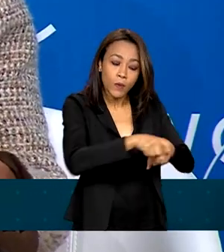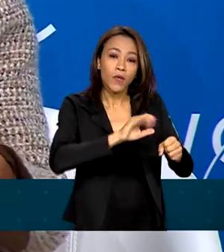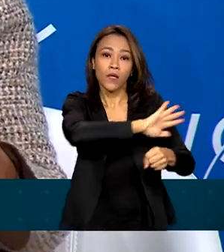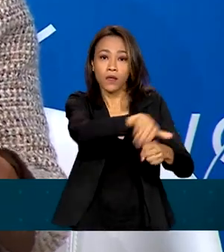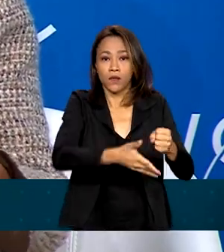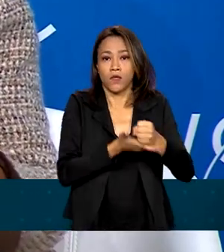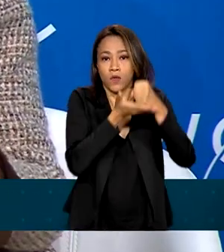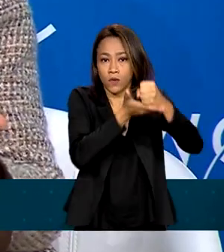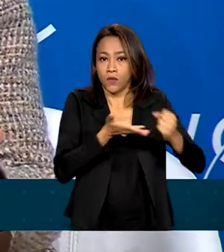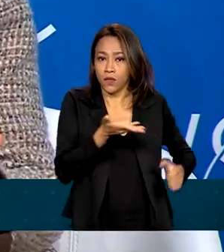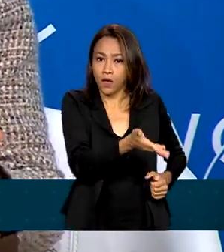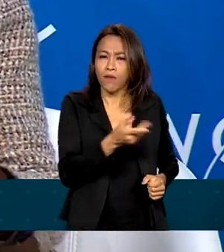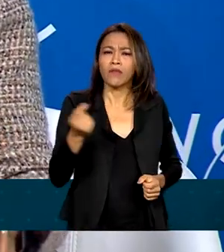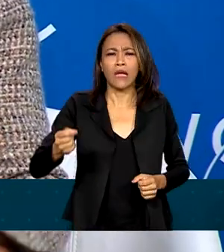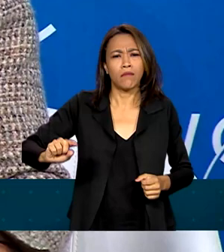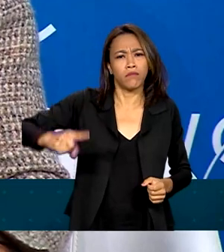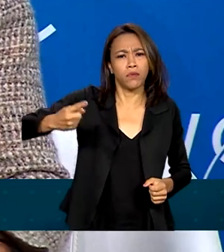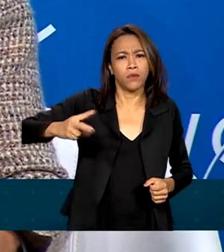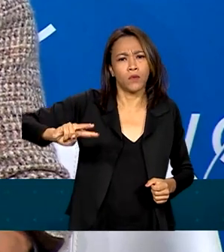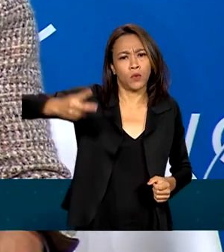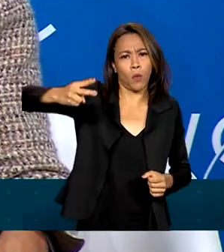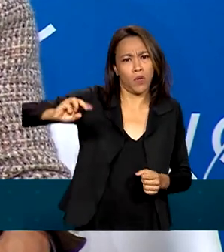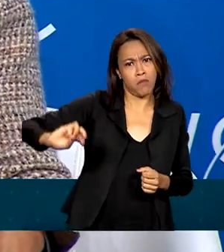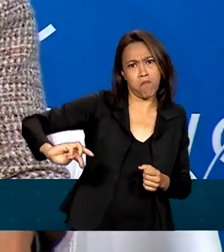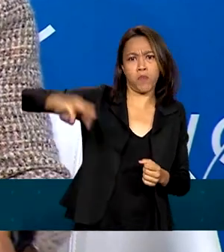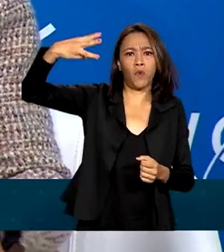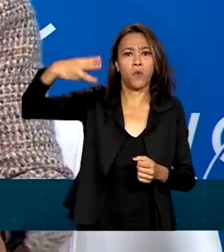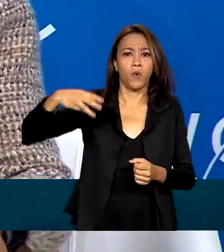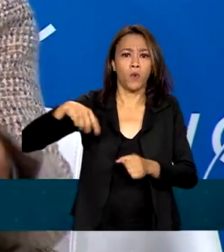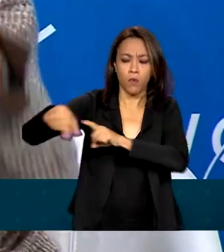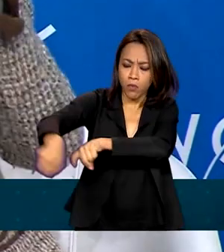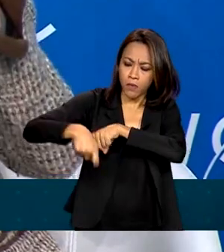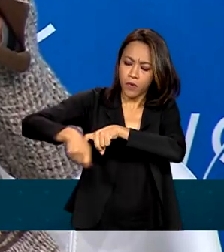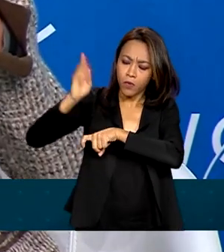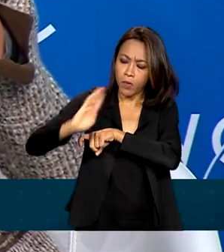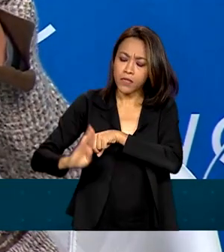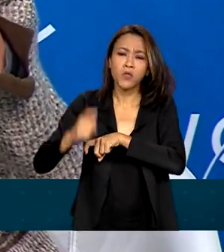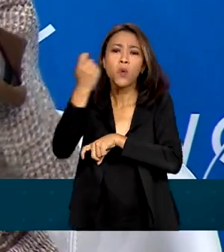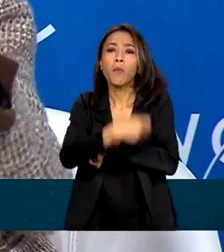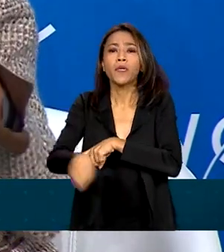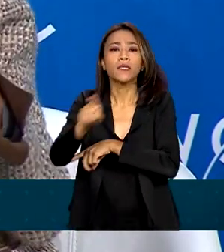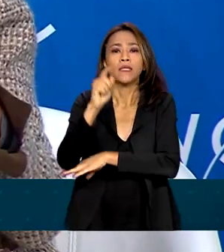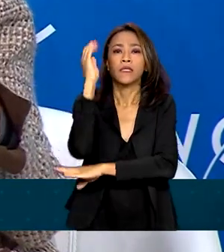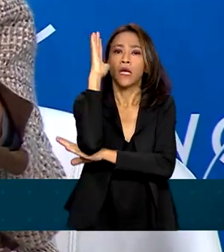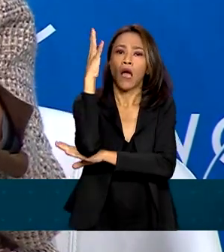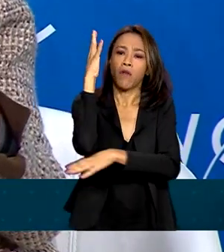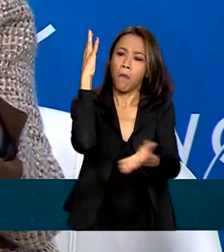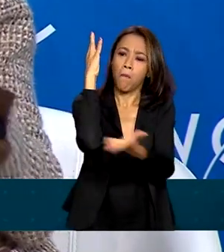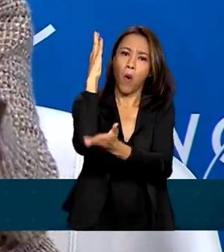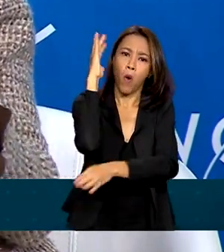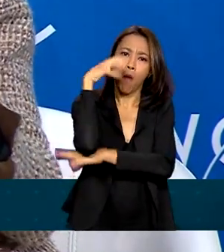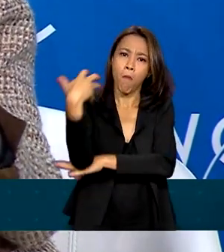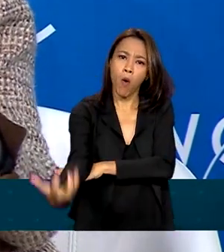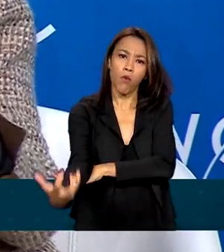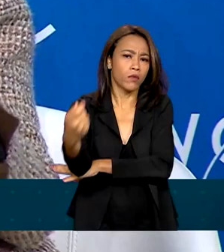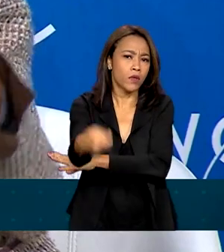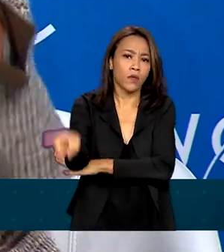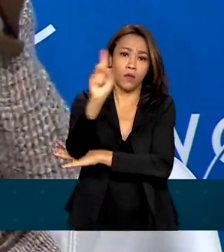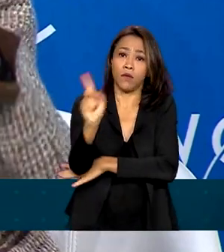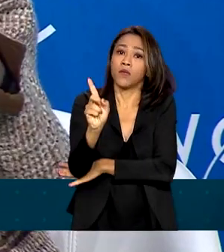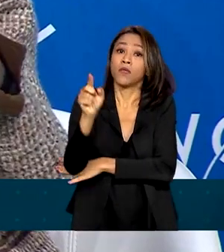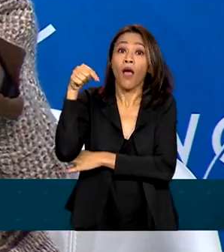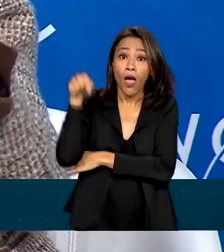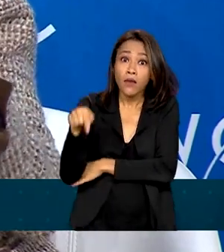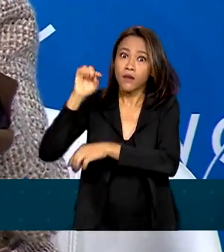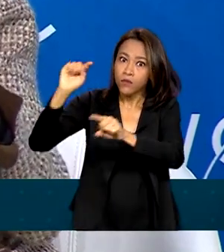podemos dobrar, triplicar a produção agrícola do Brasil sem precisar derrubar mais uma árvore. Esse é o desafio que